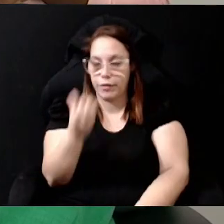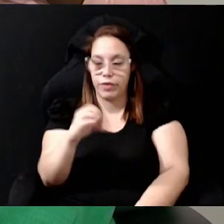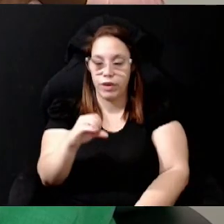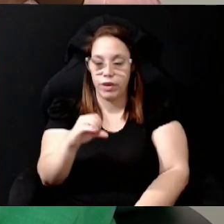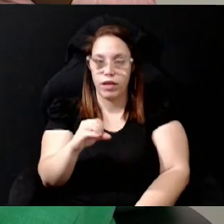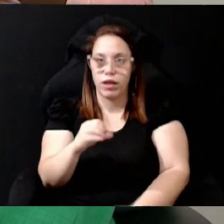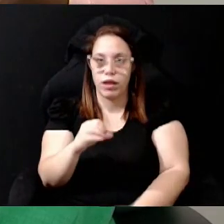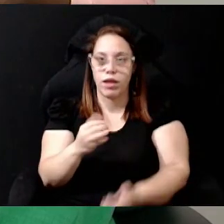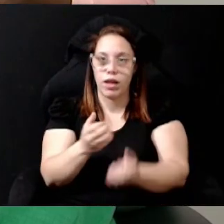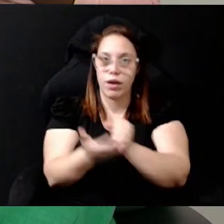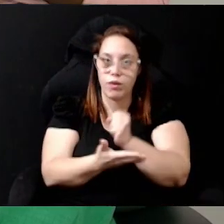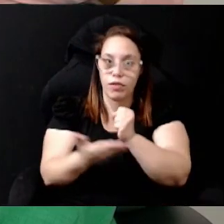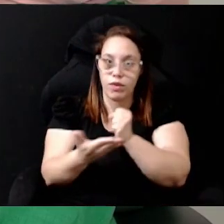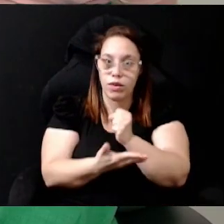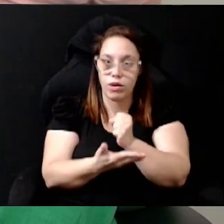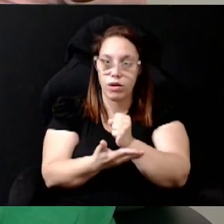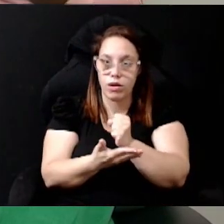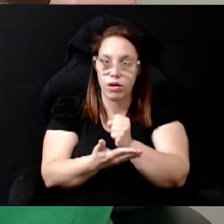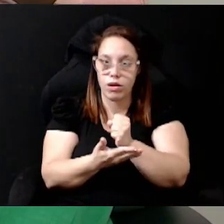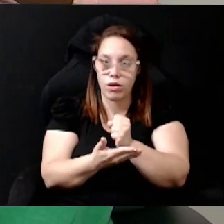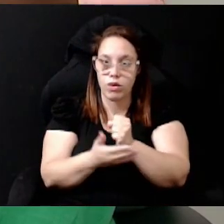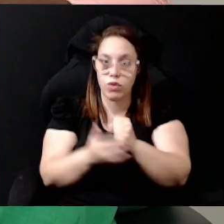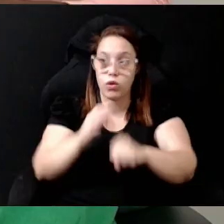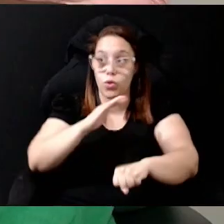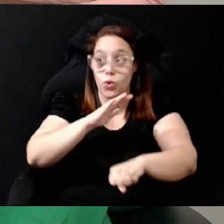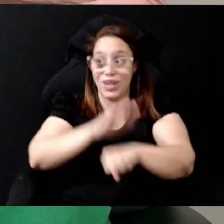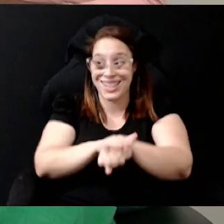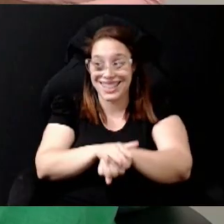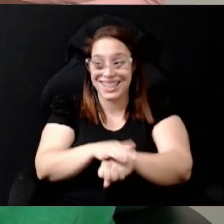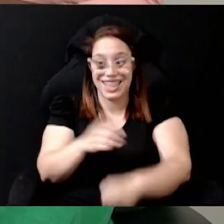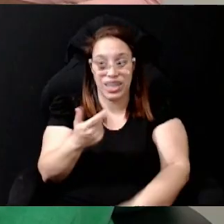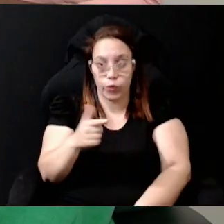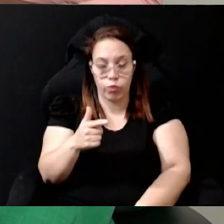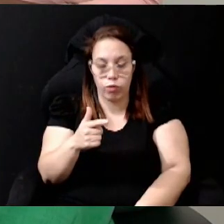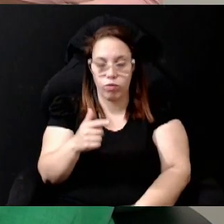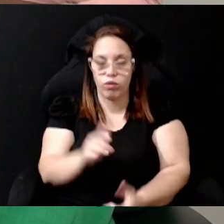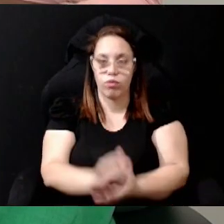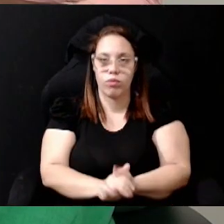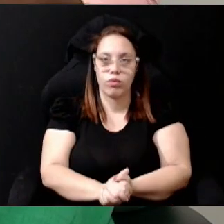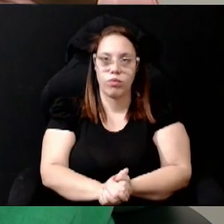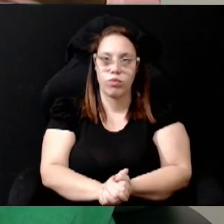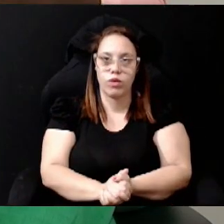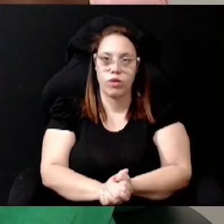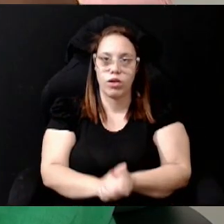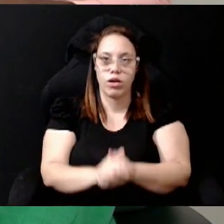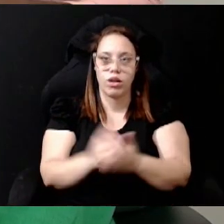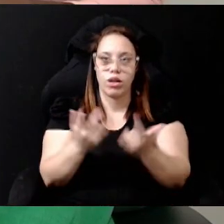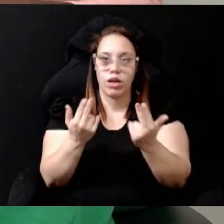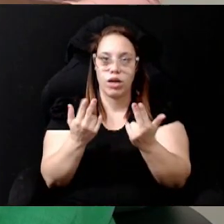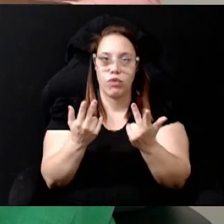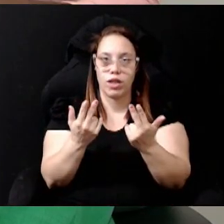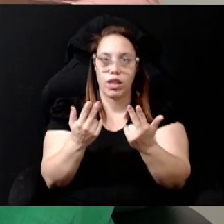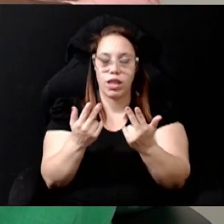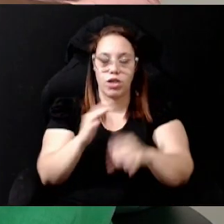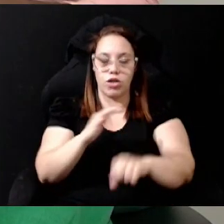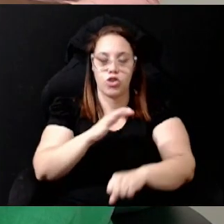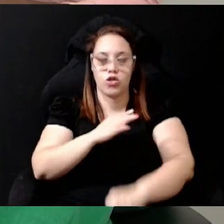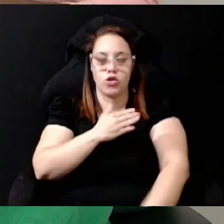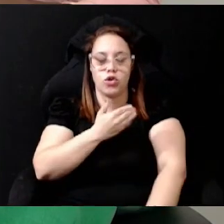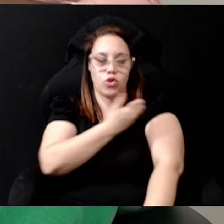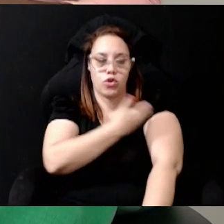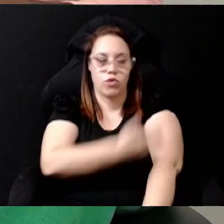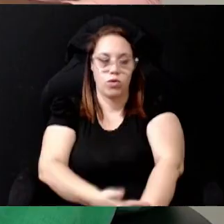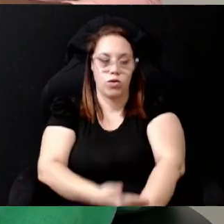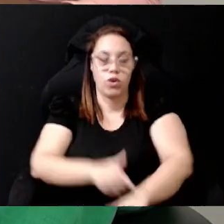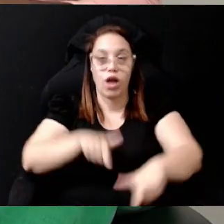Lei 10.639 é a que dá base para a nossa educação antirracista no município, né? Da educação para as gerações da igualdade